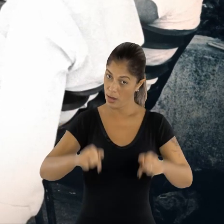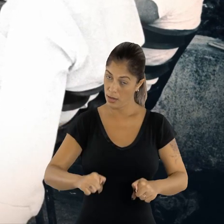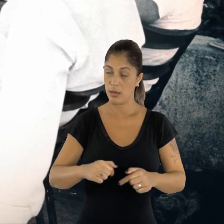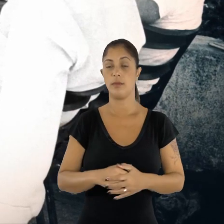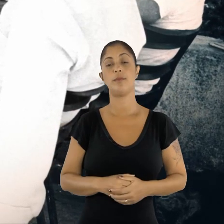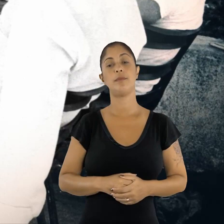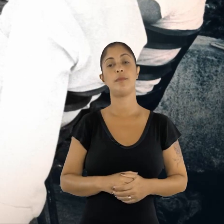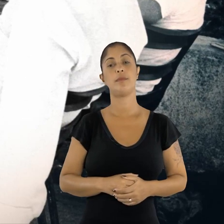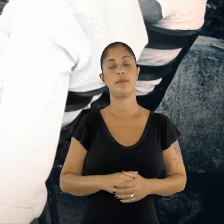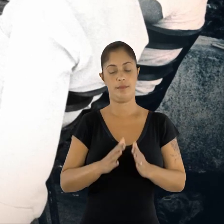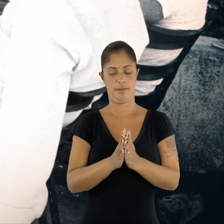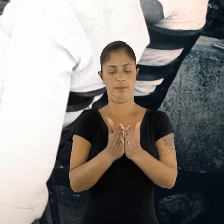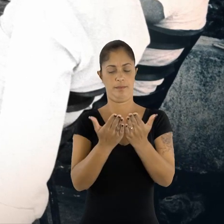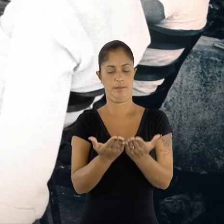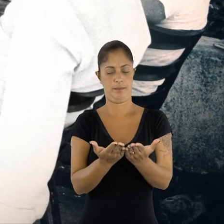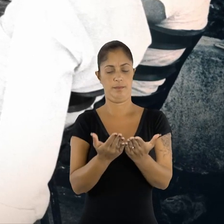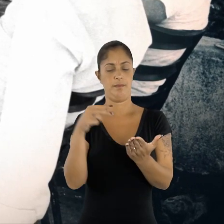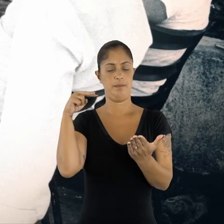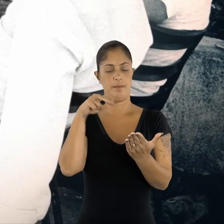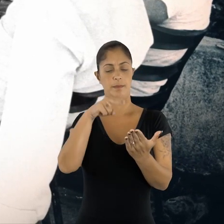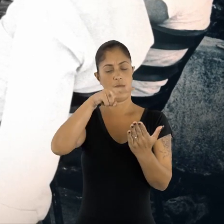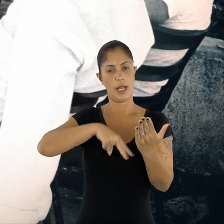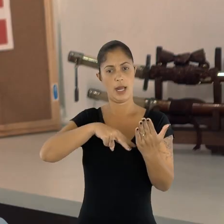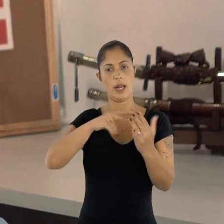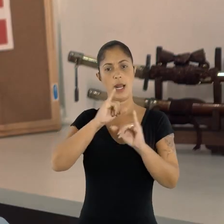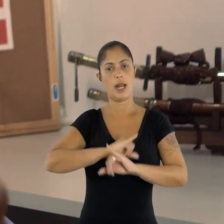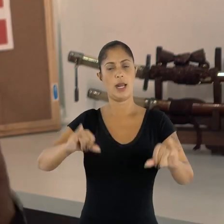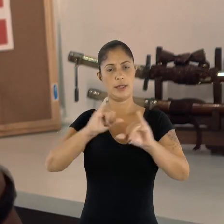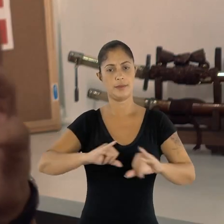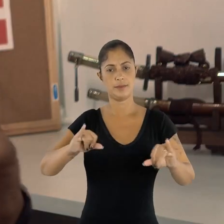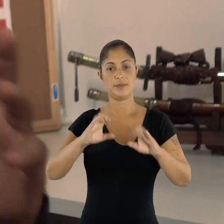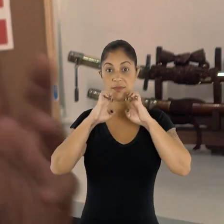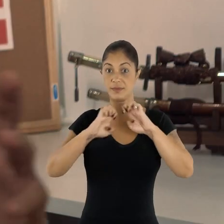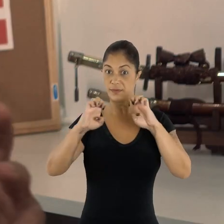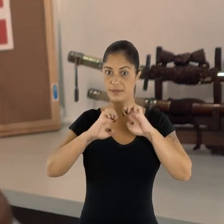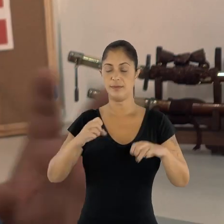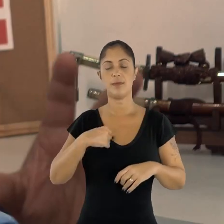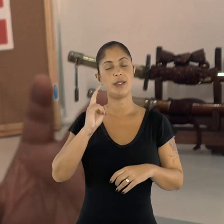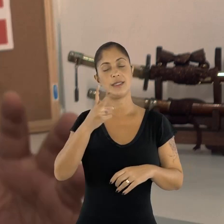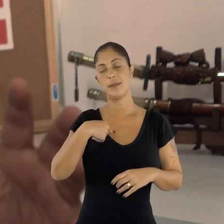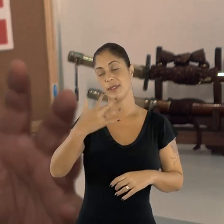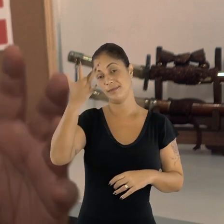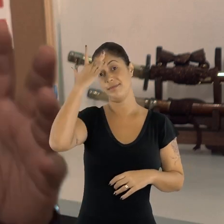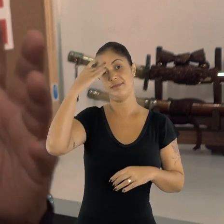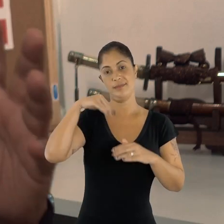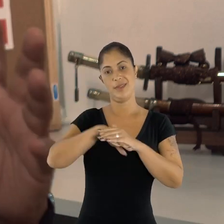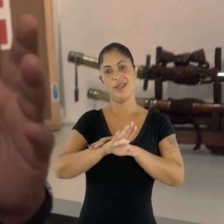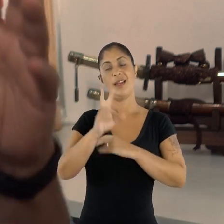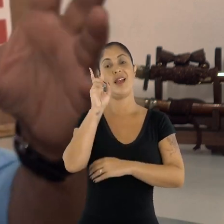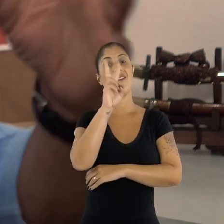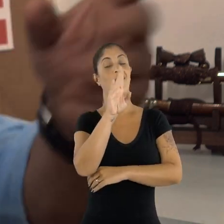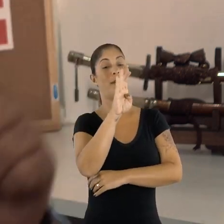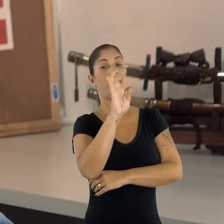A leitura do Evangelho pela ótica do oprimido. Essa é a lembrança que eu guardo sempre